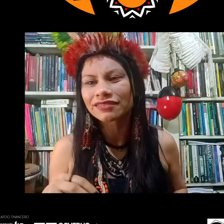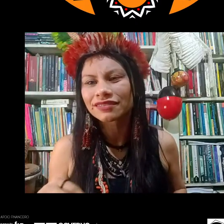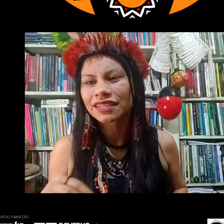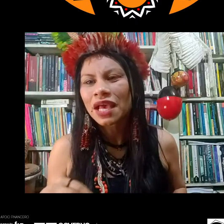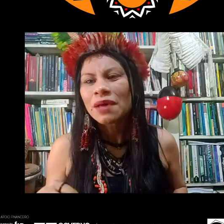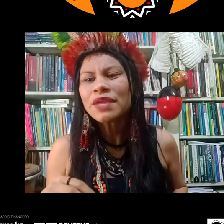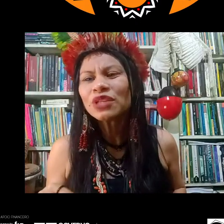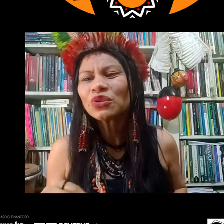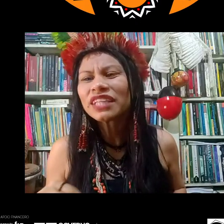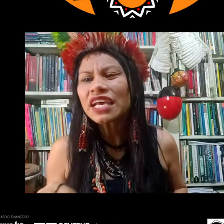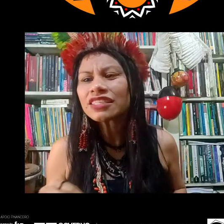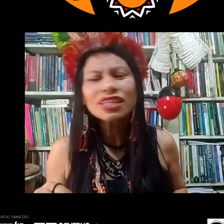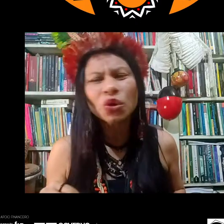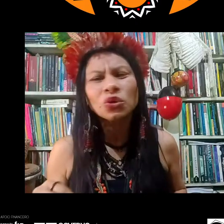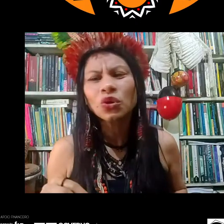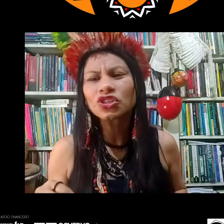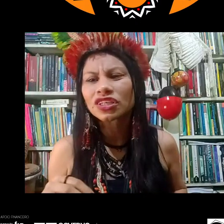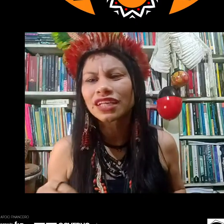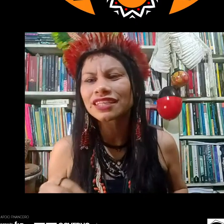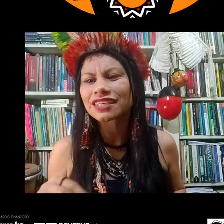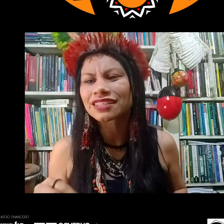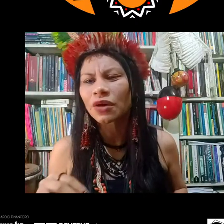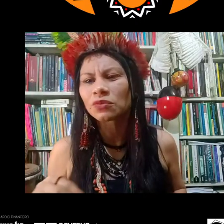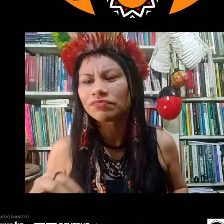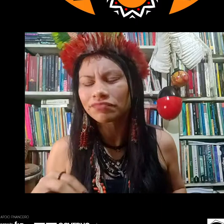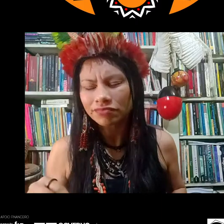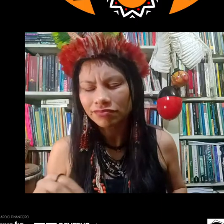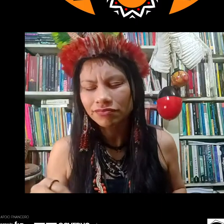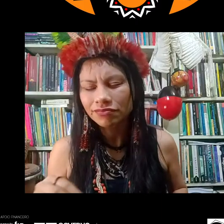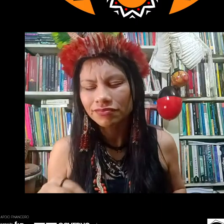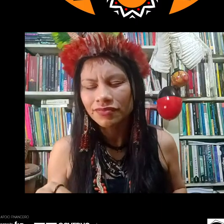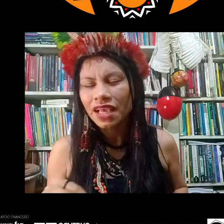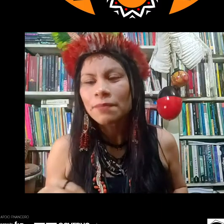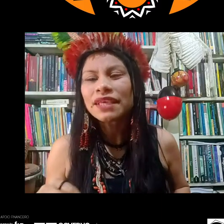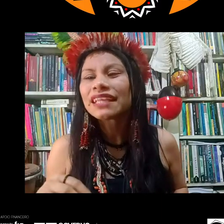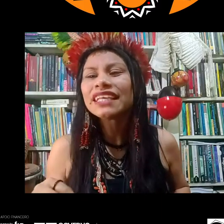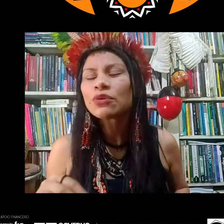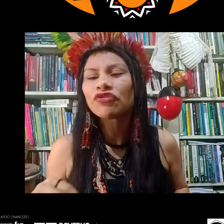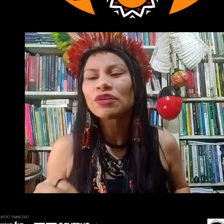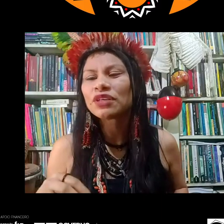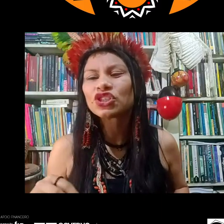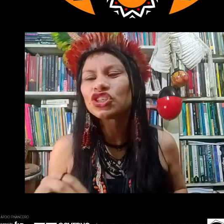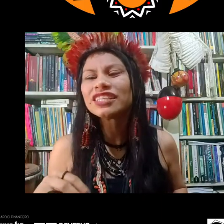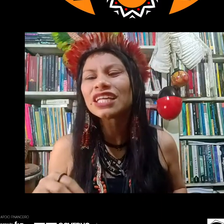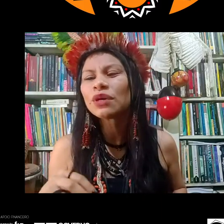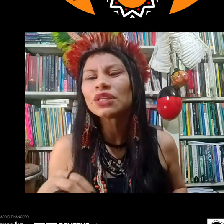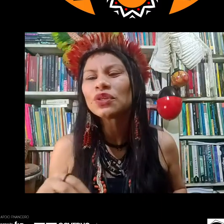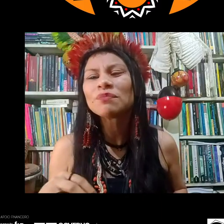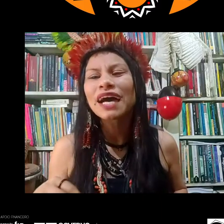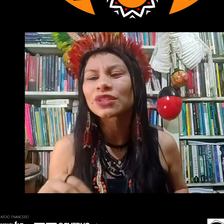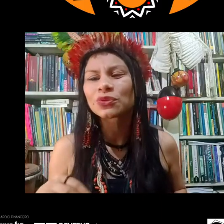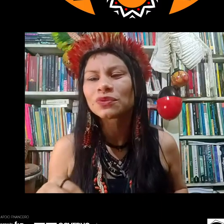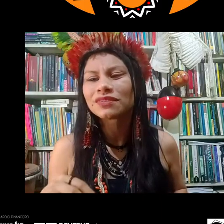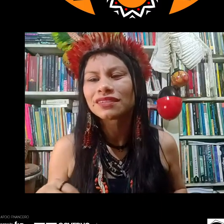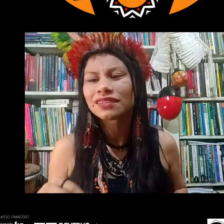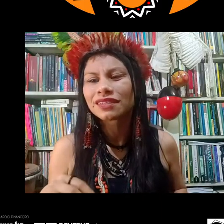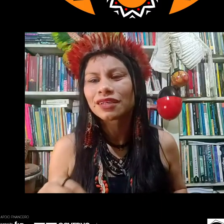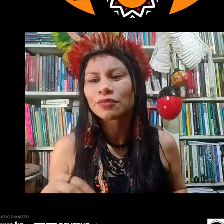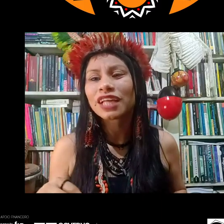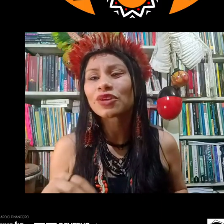flecha. Minha nudez se tornou escandalização. Minha língua foi mantida no